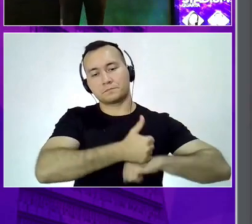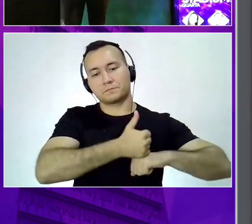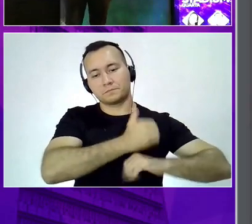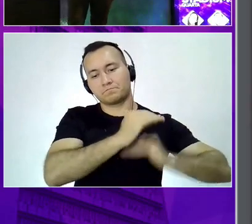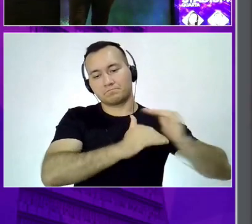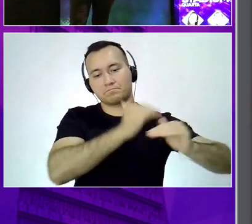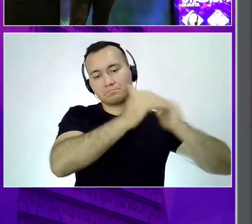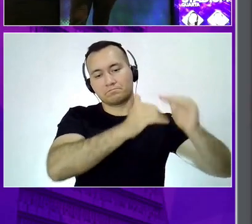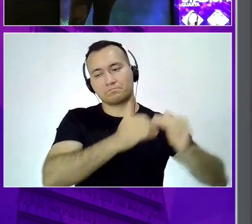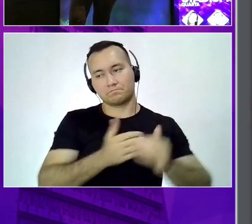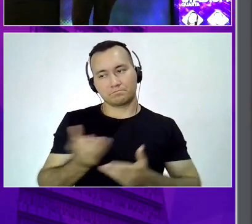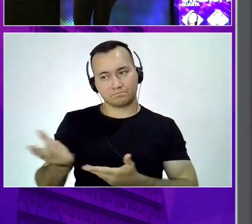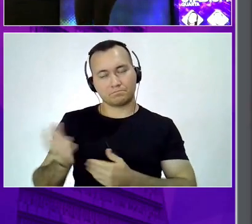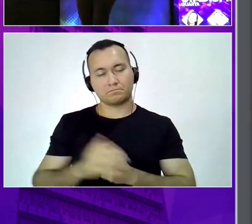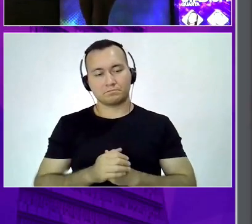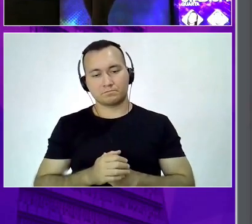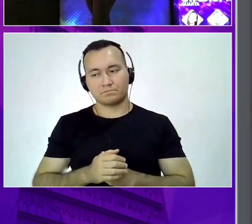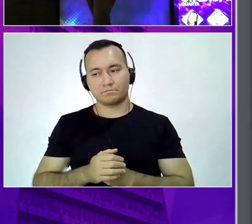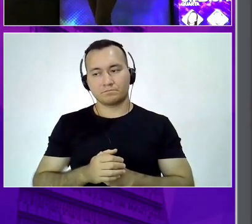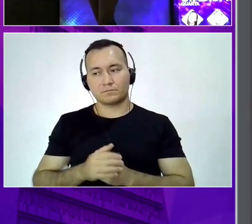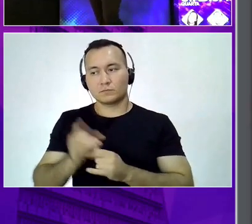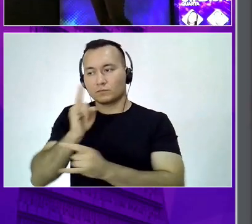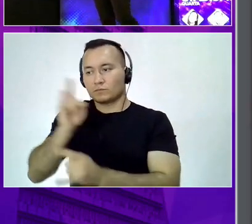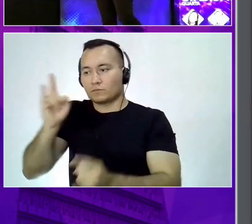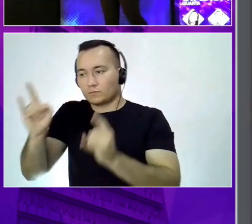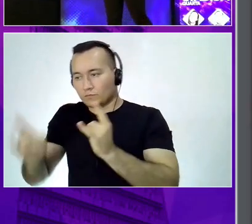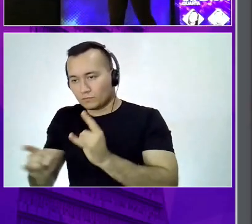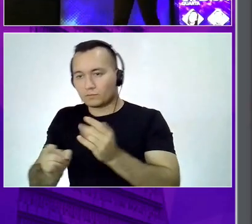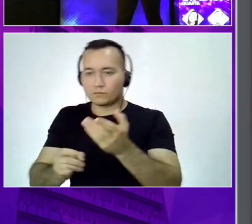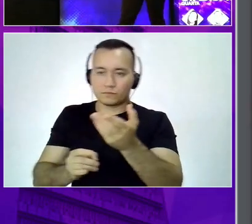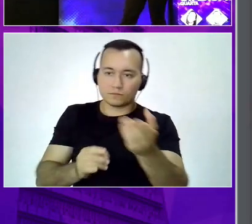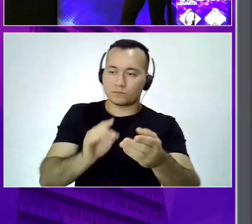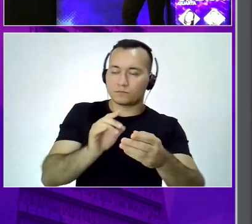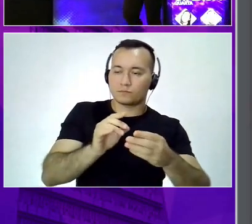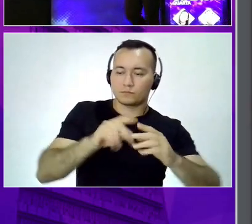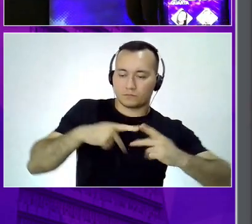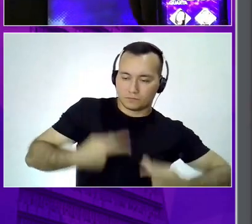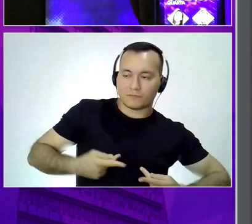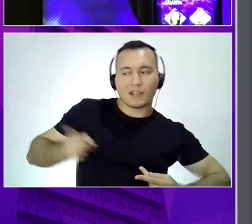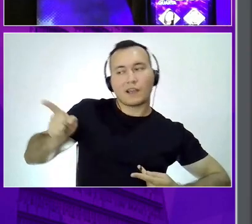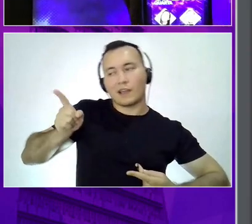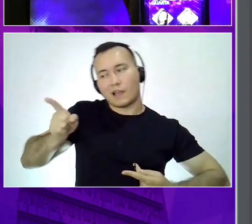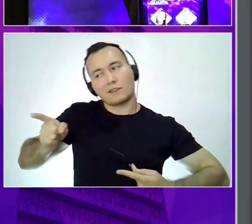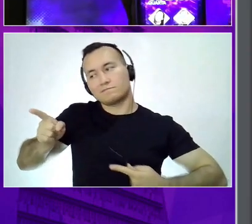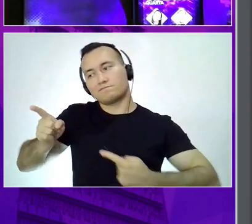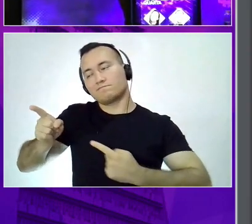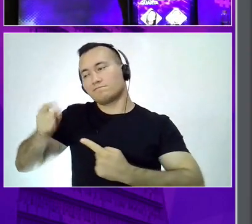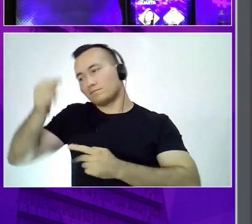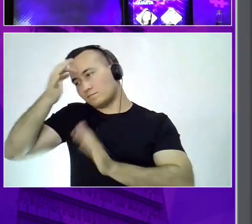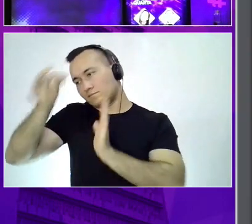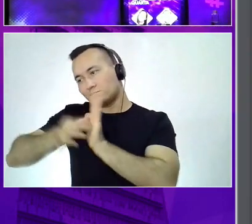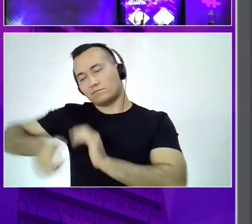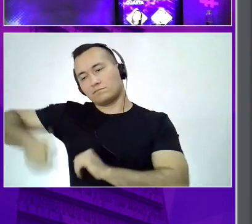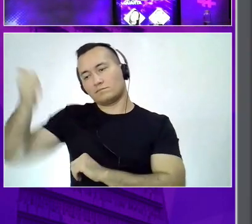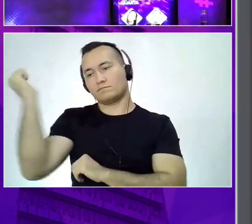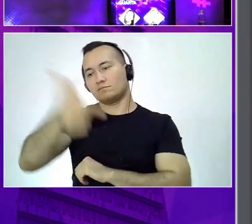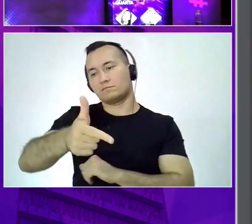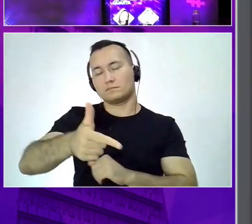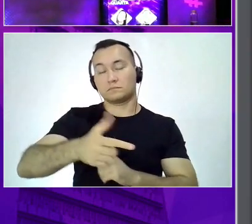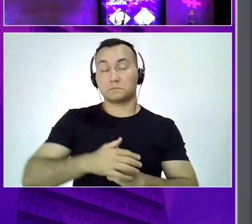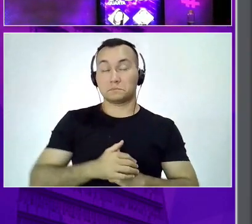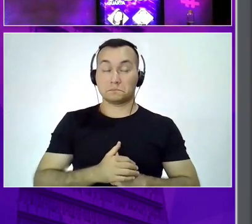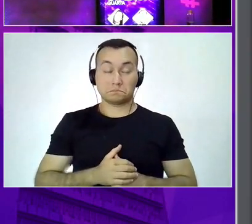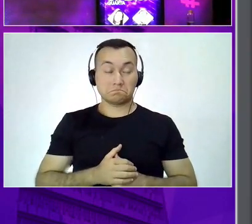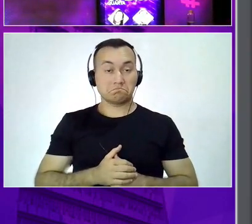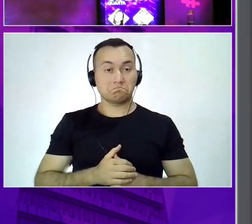melhor do que os humanos. 85% desejavam que a tecnologia pudesse ajudar a definir o seu